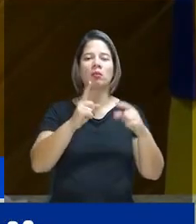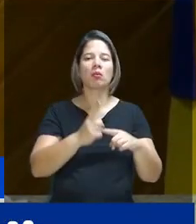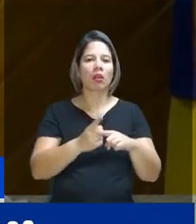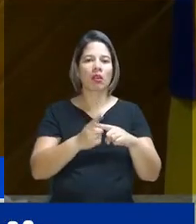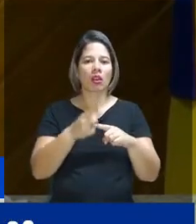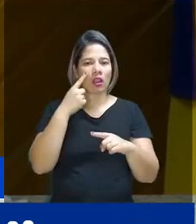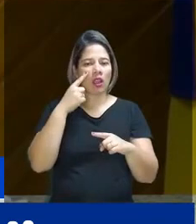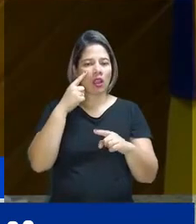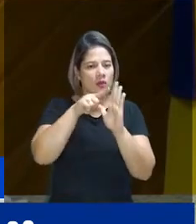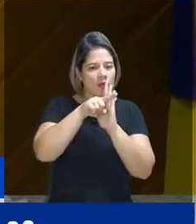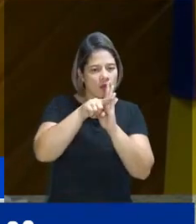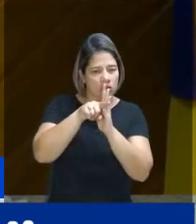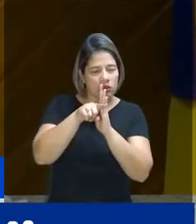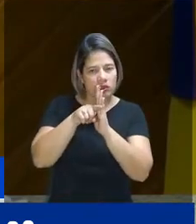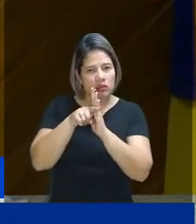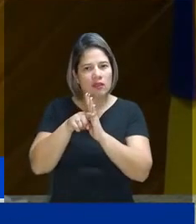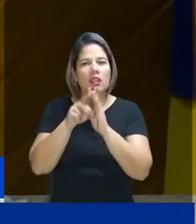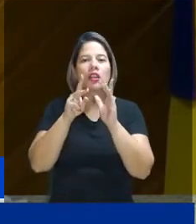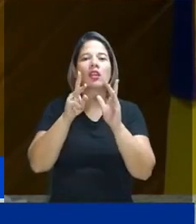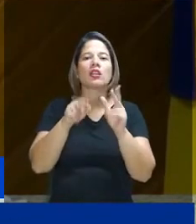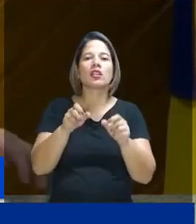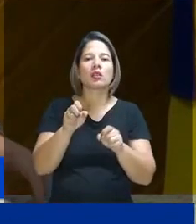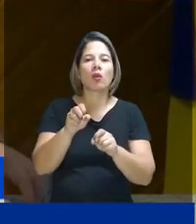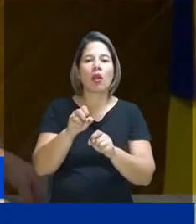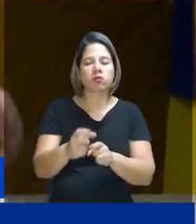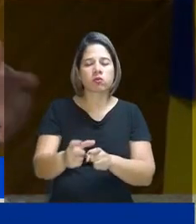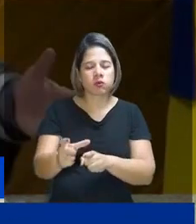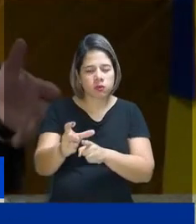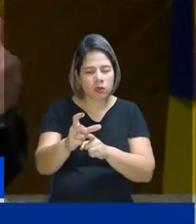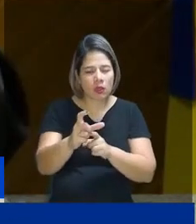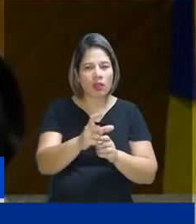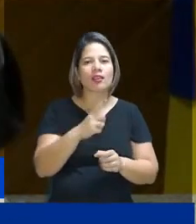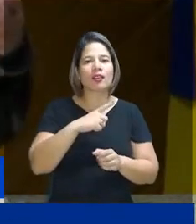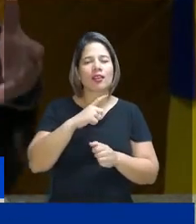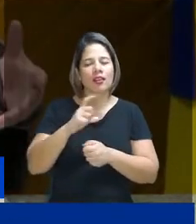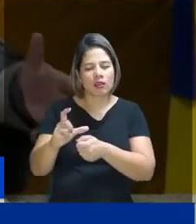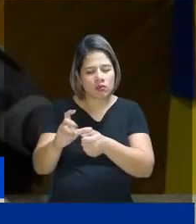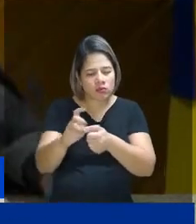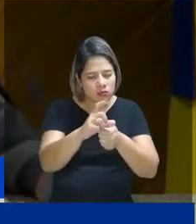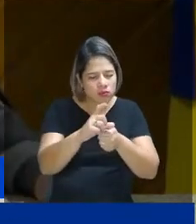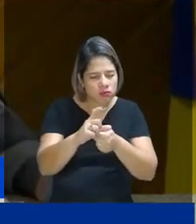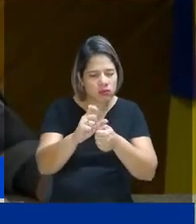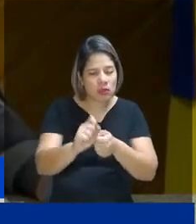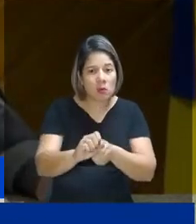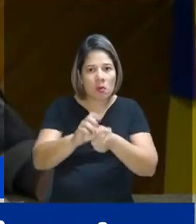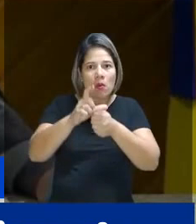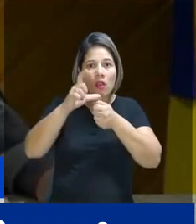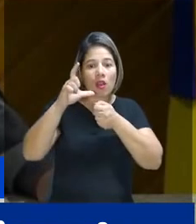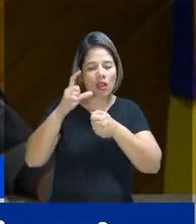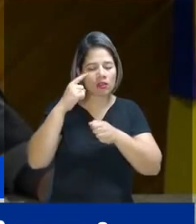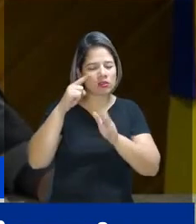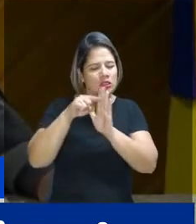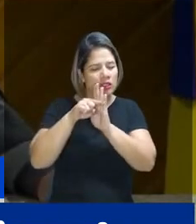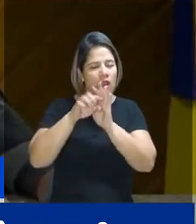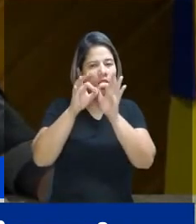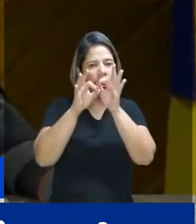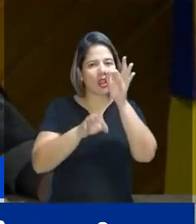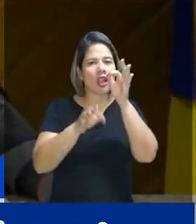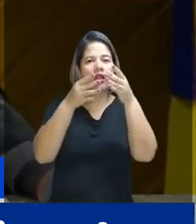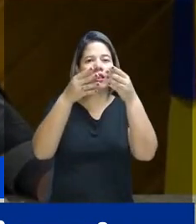foi estabelecido por nós, para nós e por nós e para nós, pelo Conselho